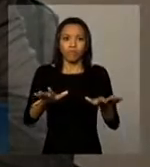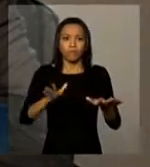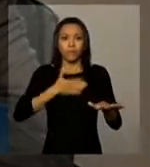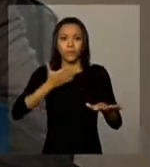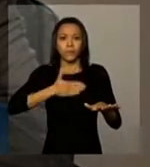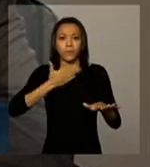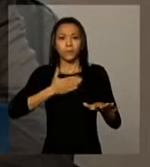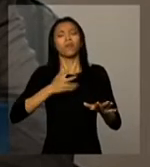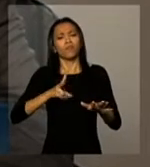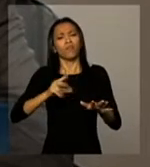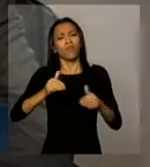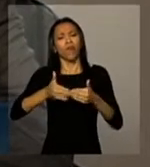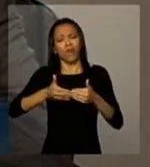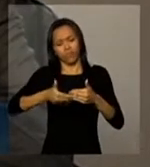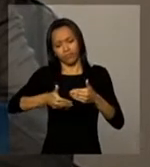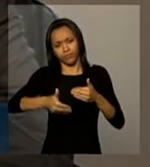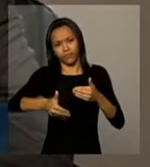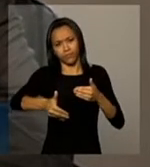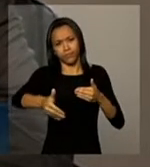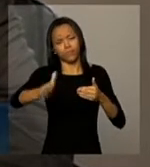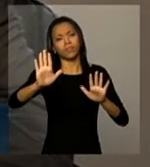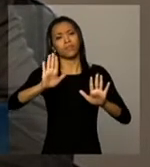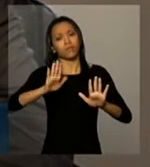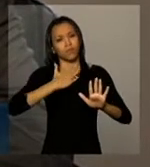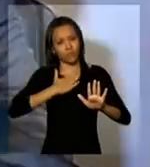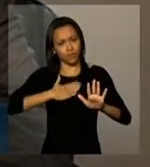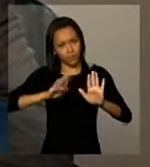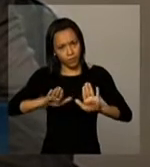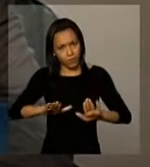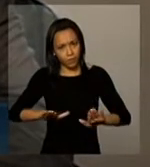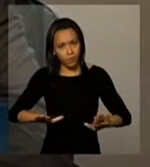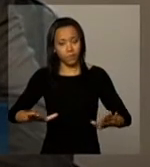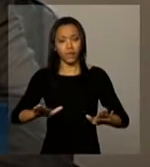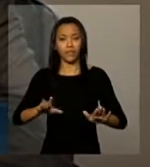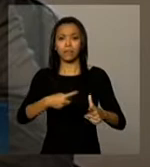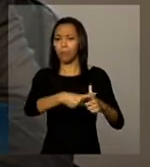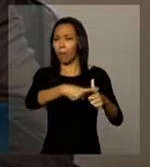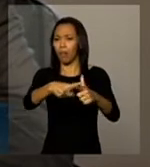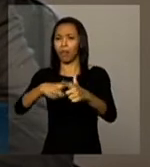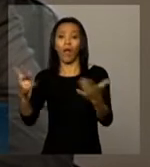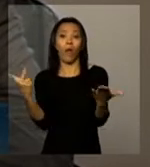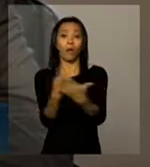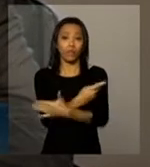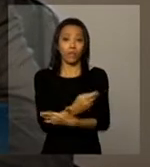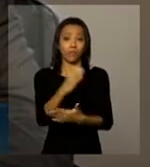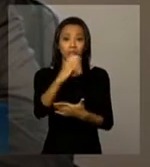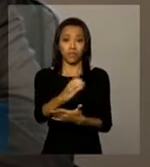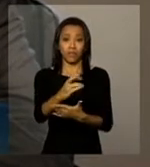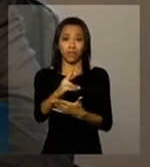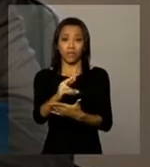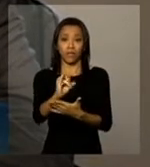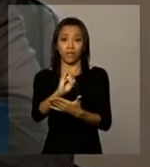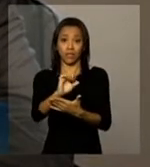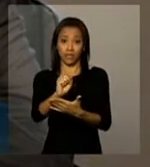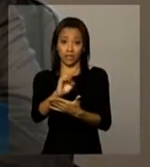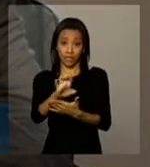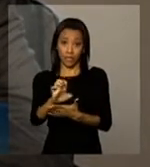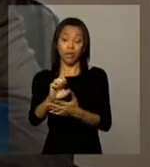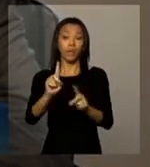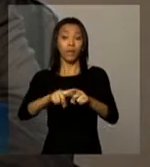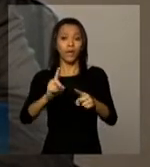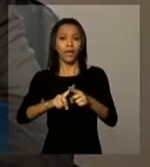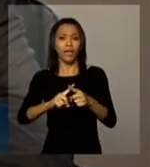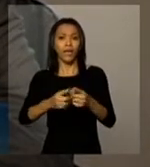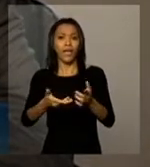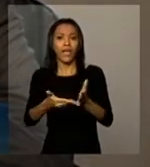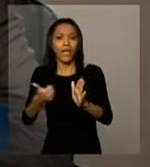se acalmar ao longo do ano. Essa turbulência se dá em função da retirada dos estímulos